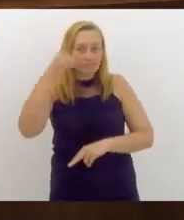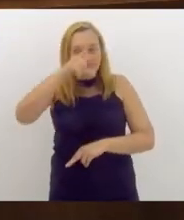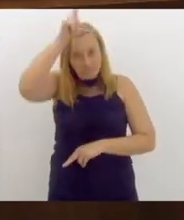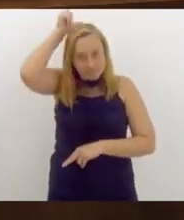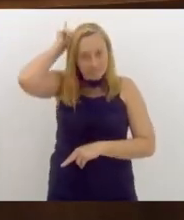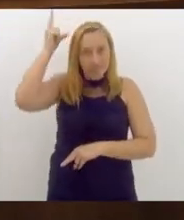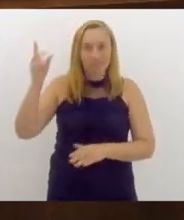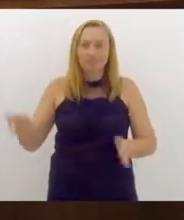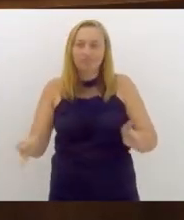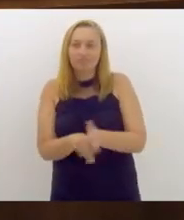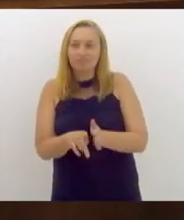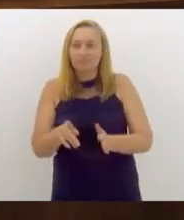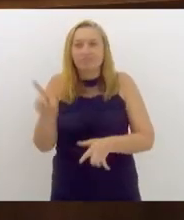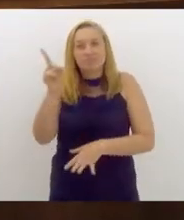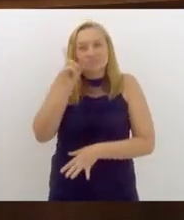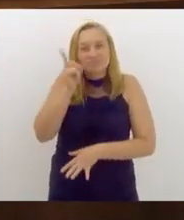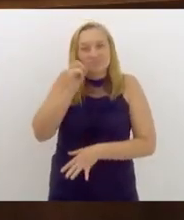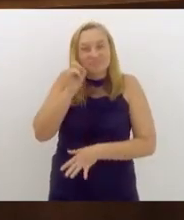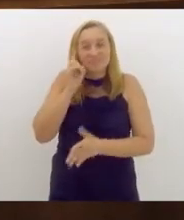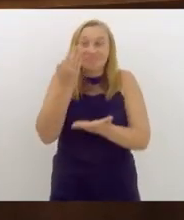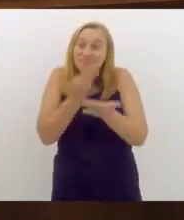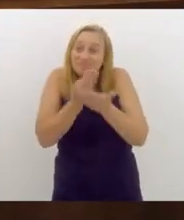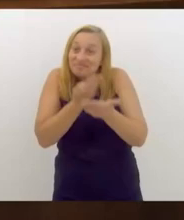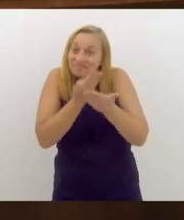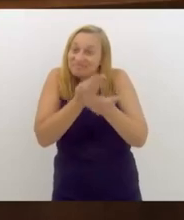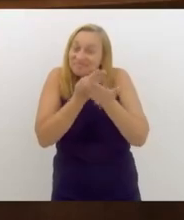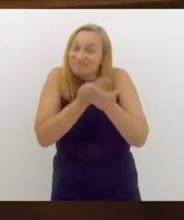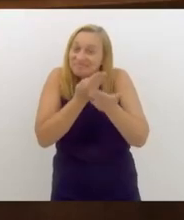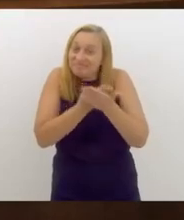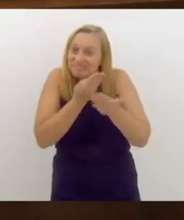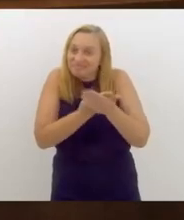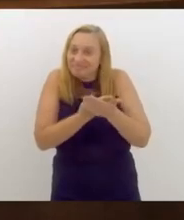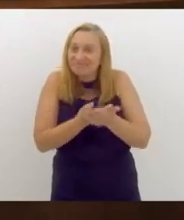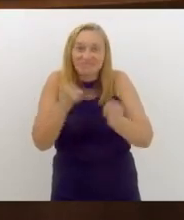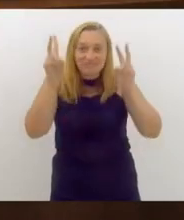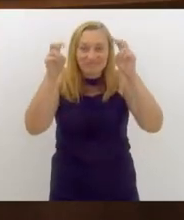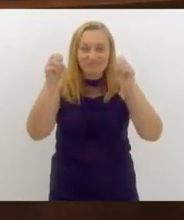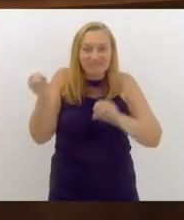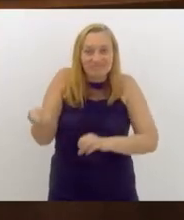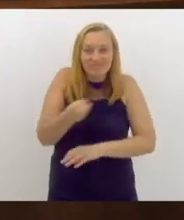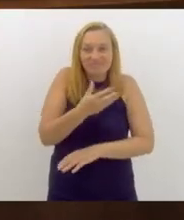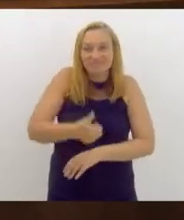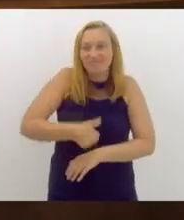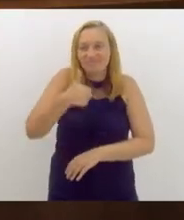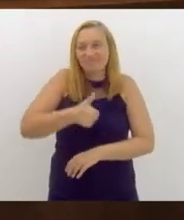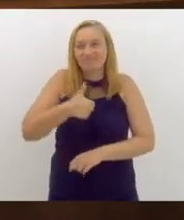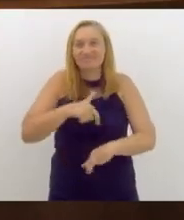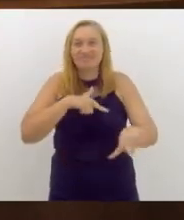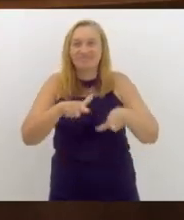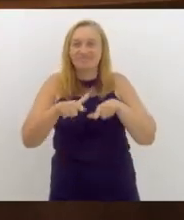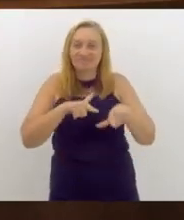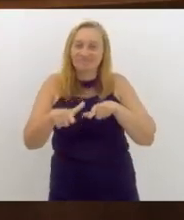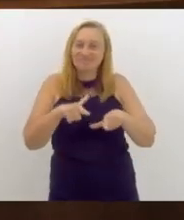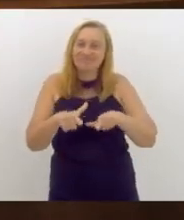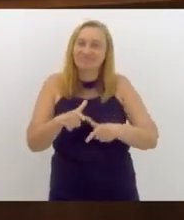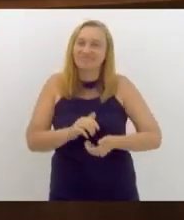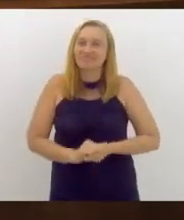era membro, então todo dia eu tinha que estudar, né? Era pato novo, primeiro mandato,